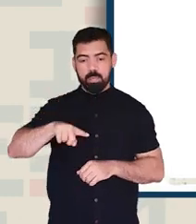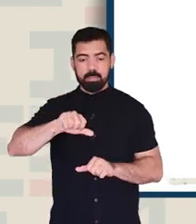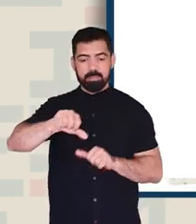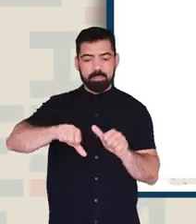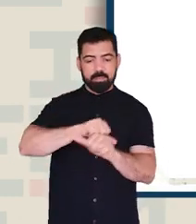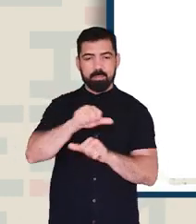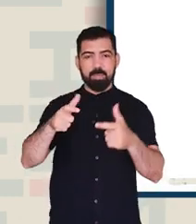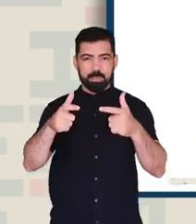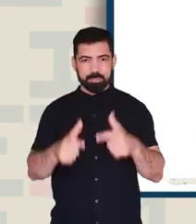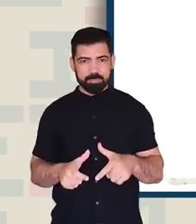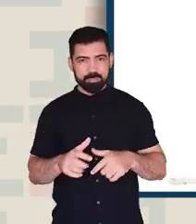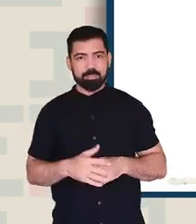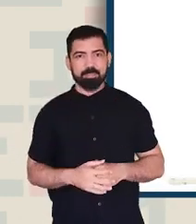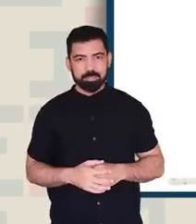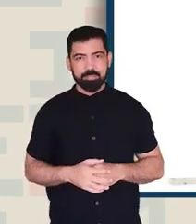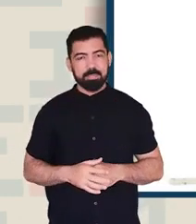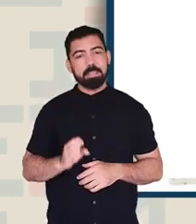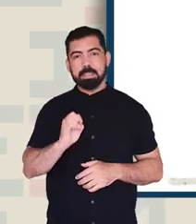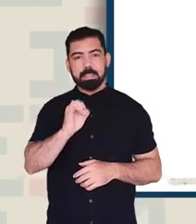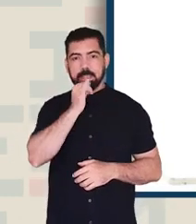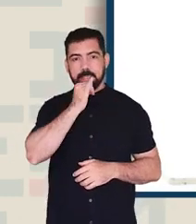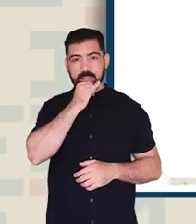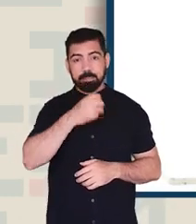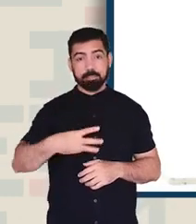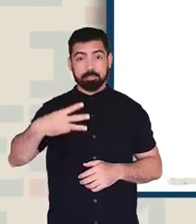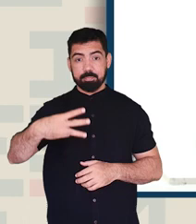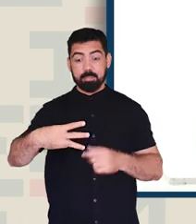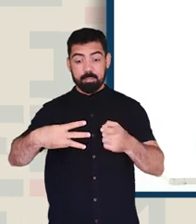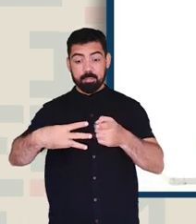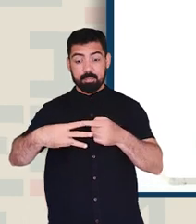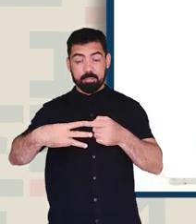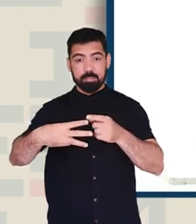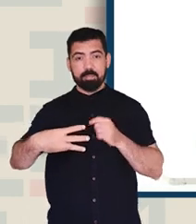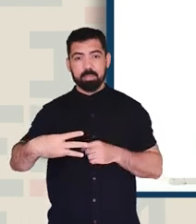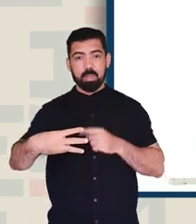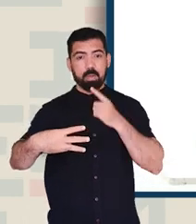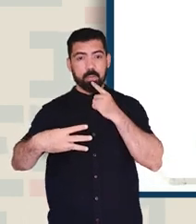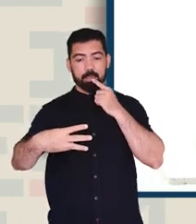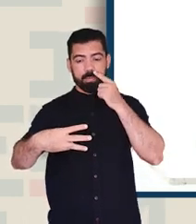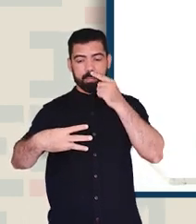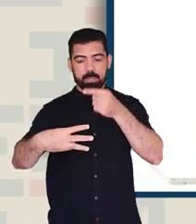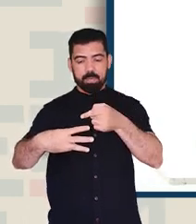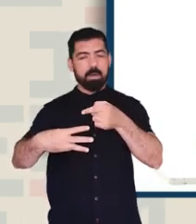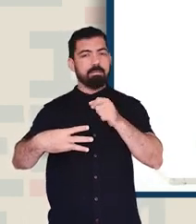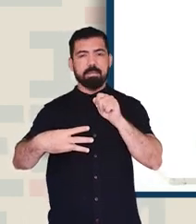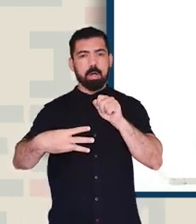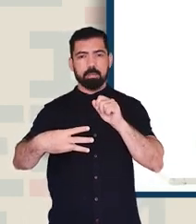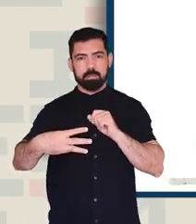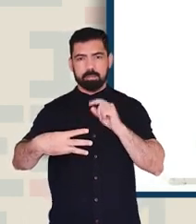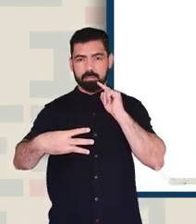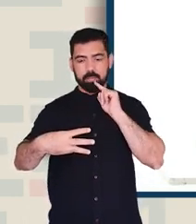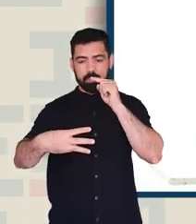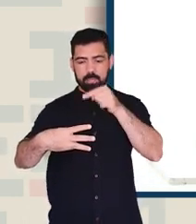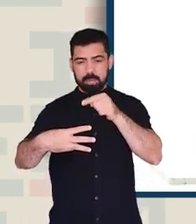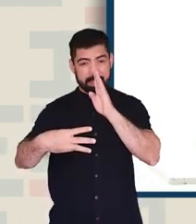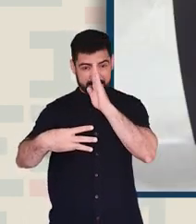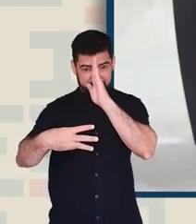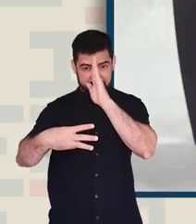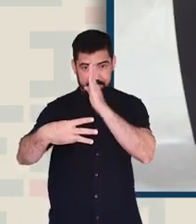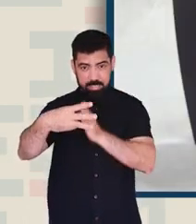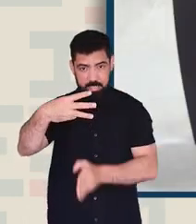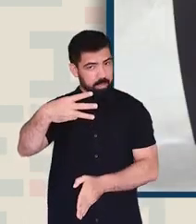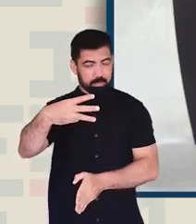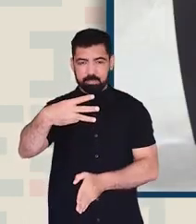fazer. No caso, se eu aciono esse primeiro aqui, o ar que estava vindo daqui, ele não vai mais seguir